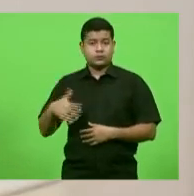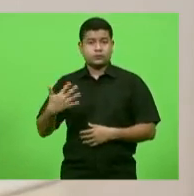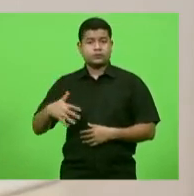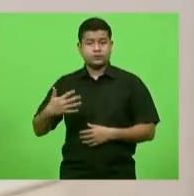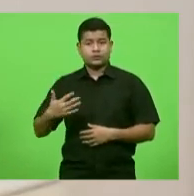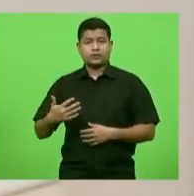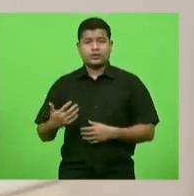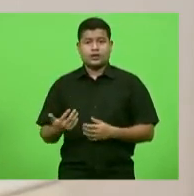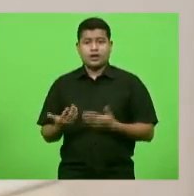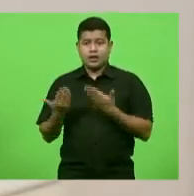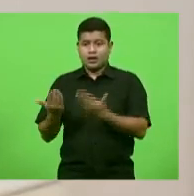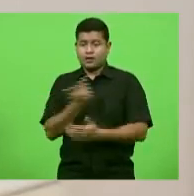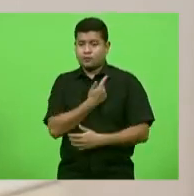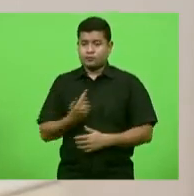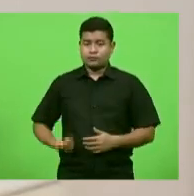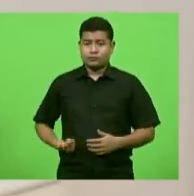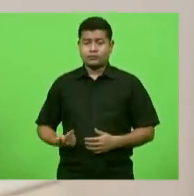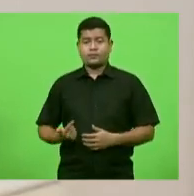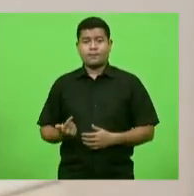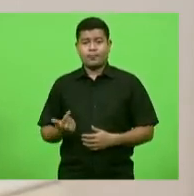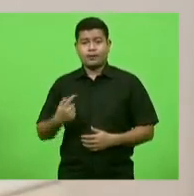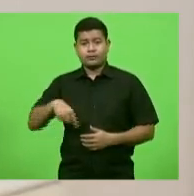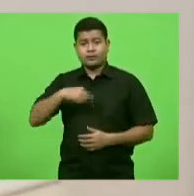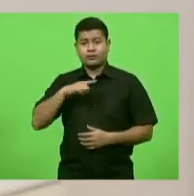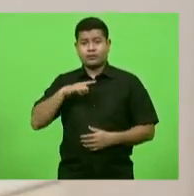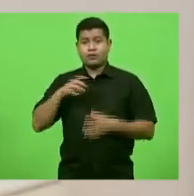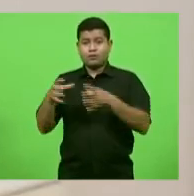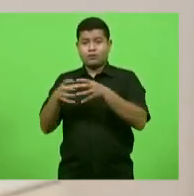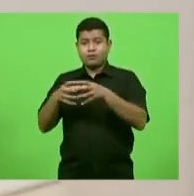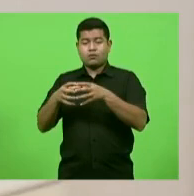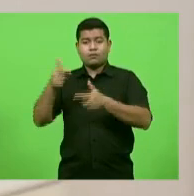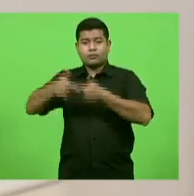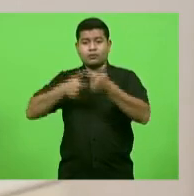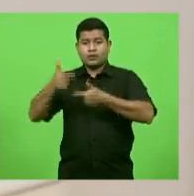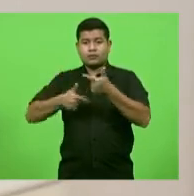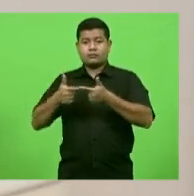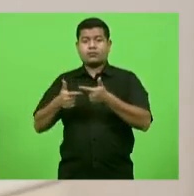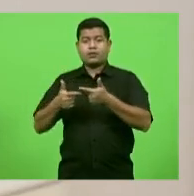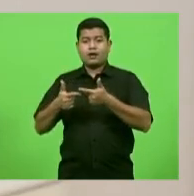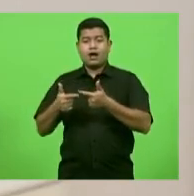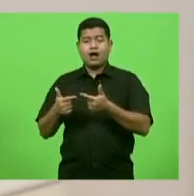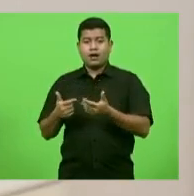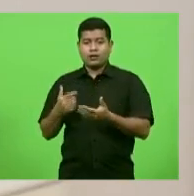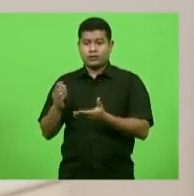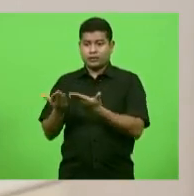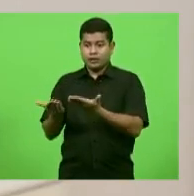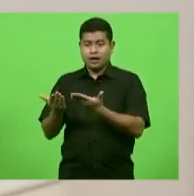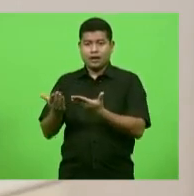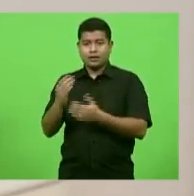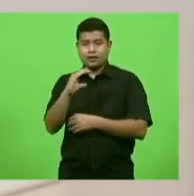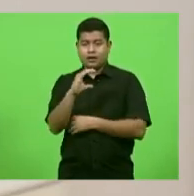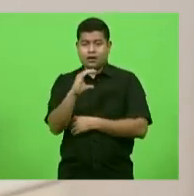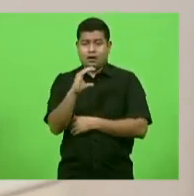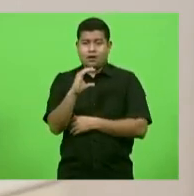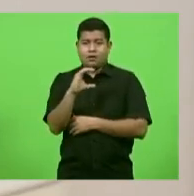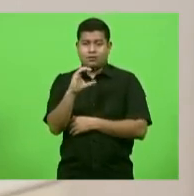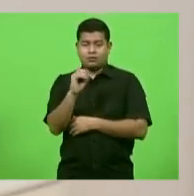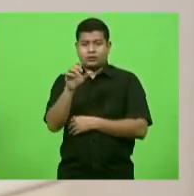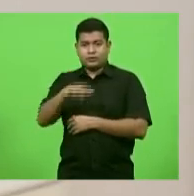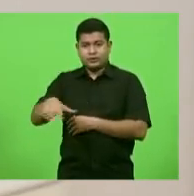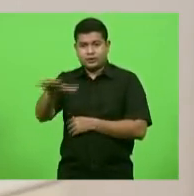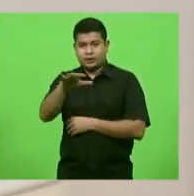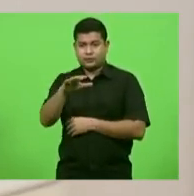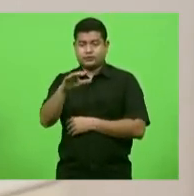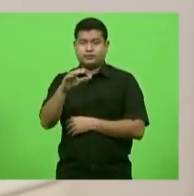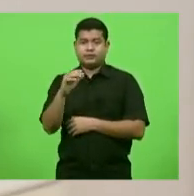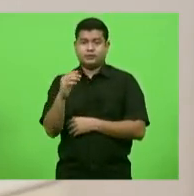governador. Motivo pelo qual nós temos um grupo de trabalho que foi formado pela Controladoria Geral do Estado, tem o Ministério Público, pelo Tribunal de